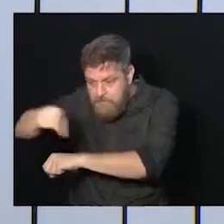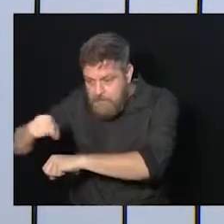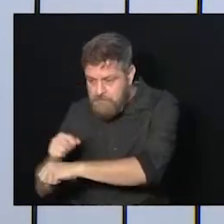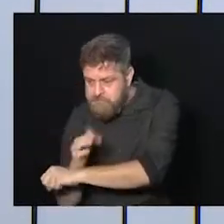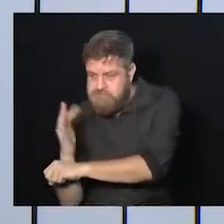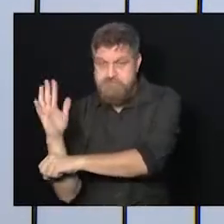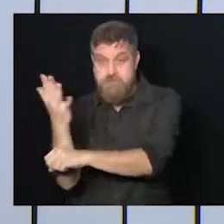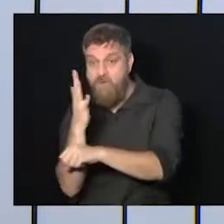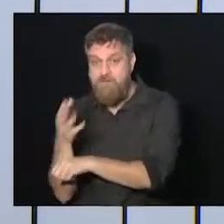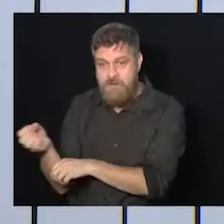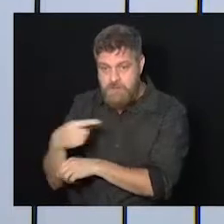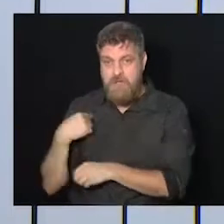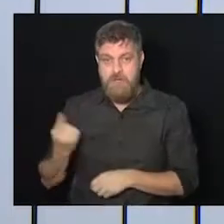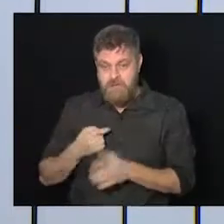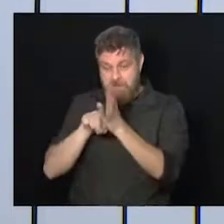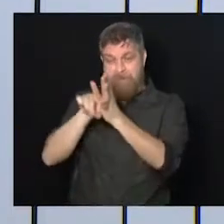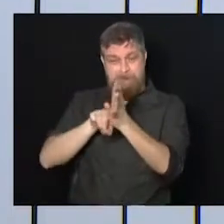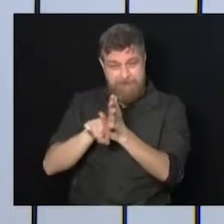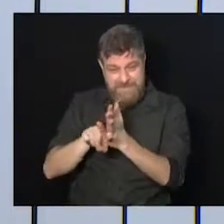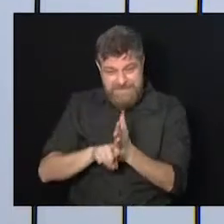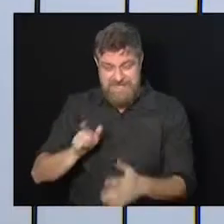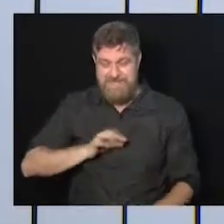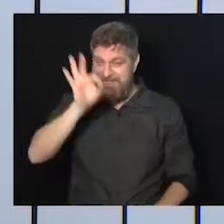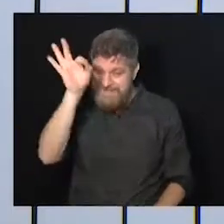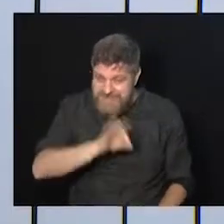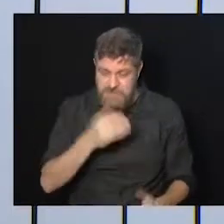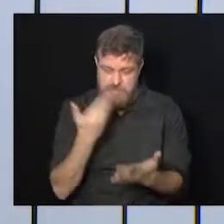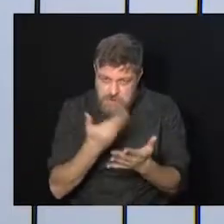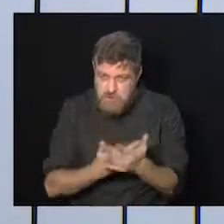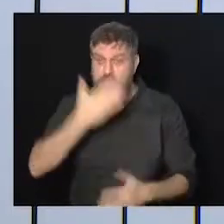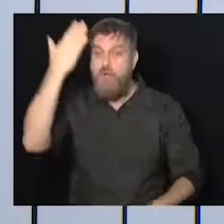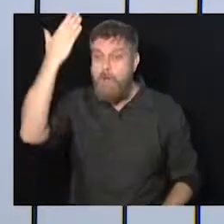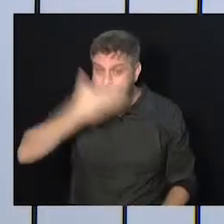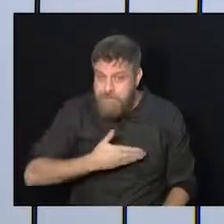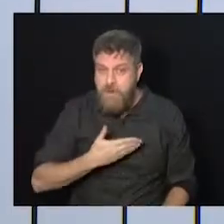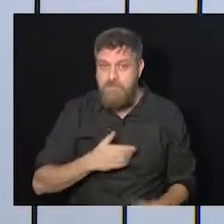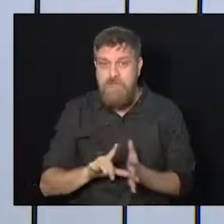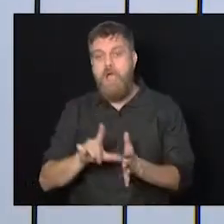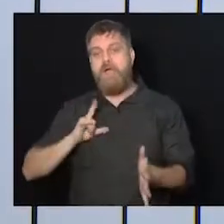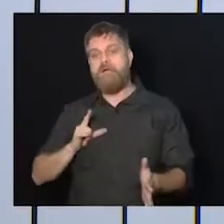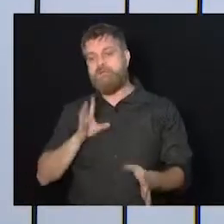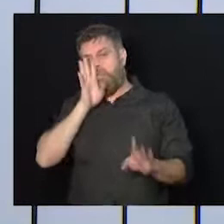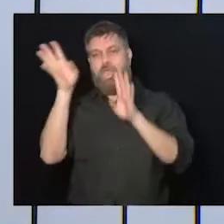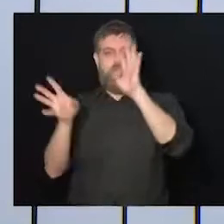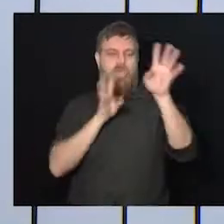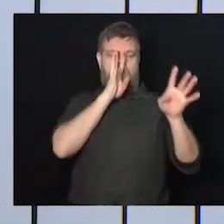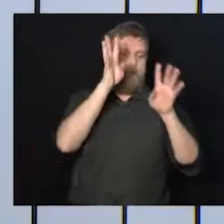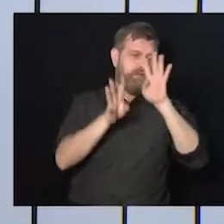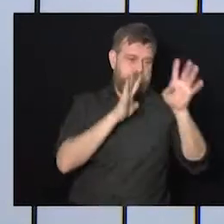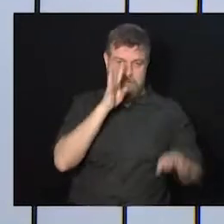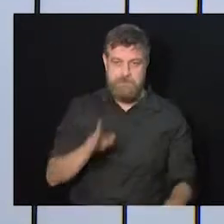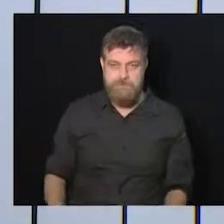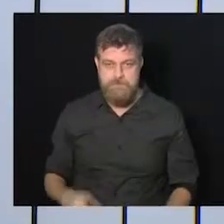olhar cientificamente, com dados verdadeiros, né? Antes da gente sair fazendo considerações. Até porque essa é